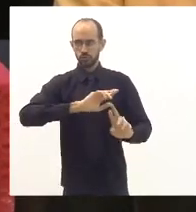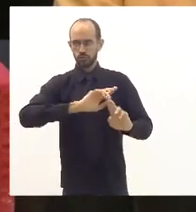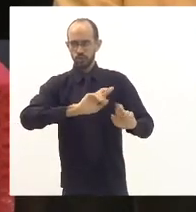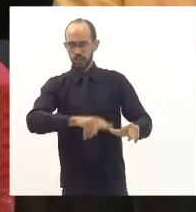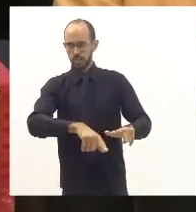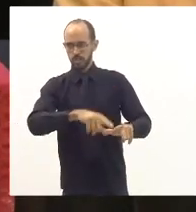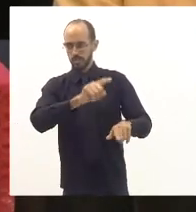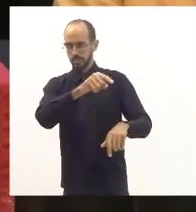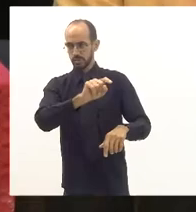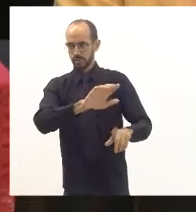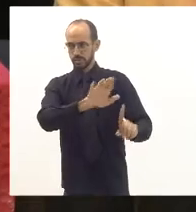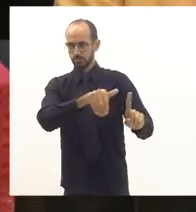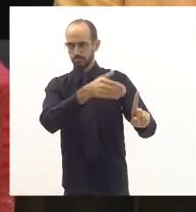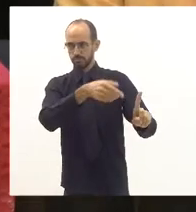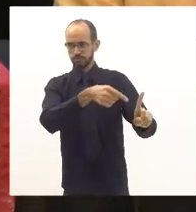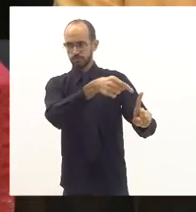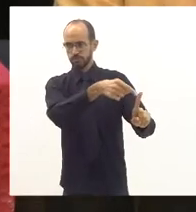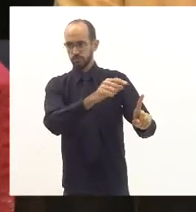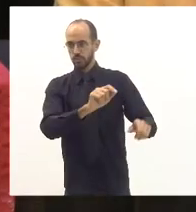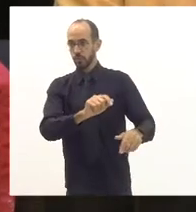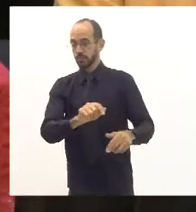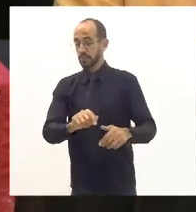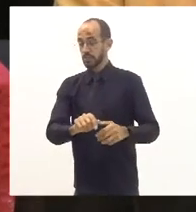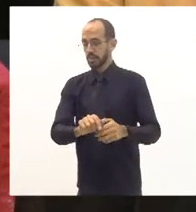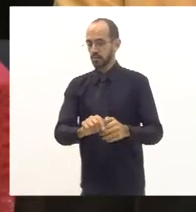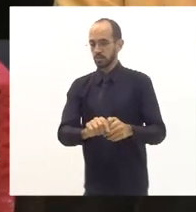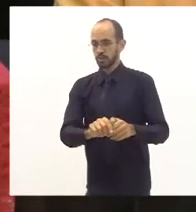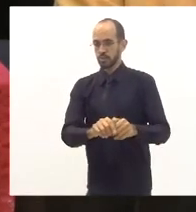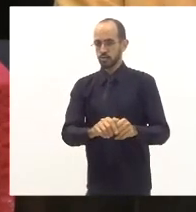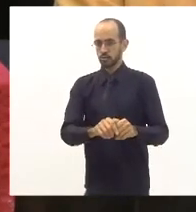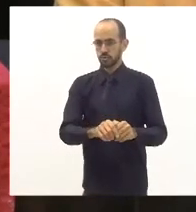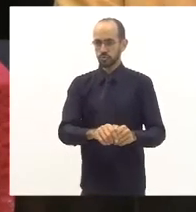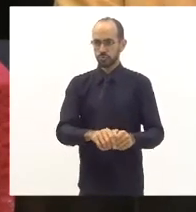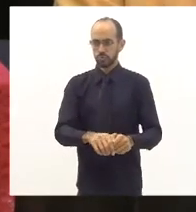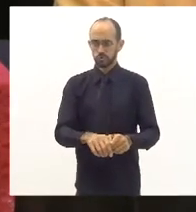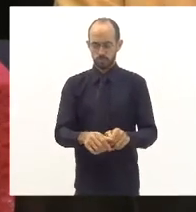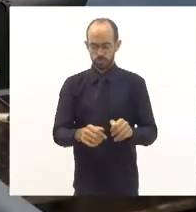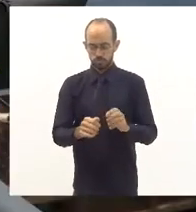óbvio, isso não é usual. Parabéns, Hernani.